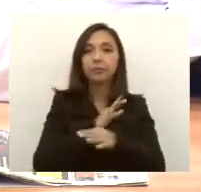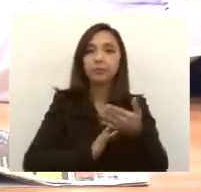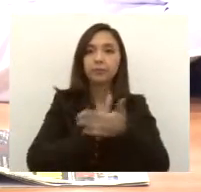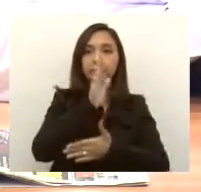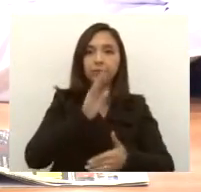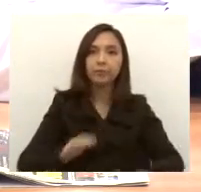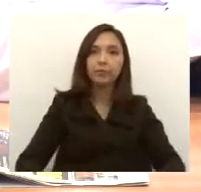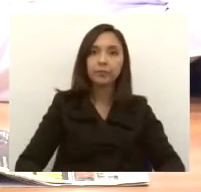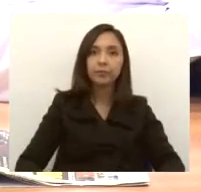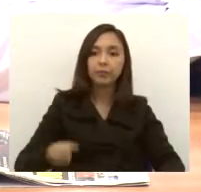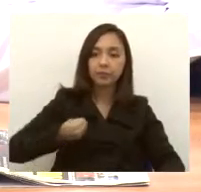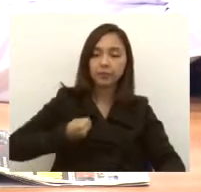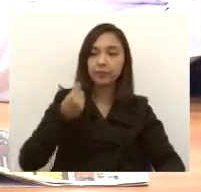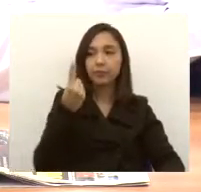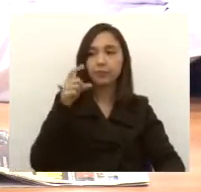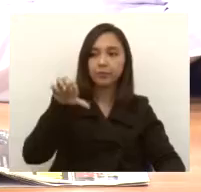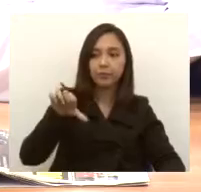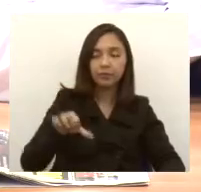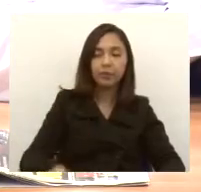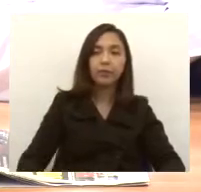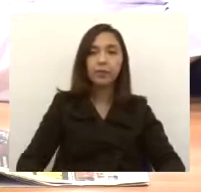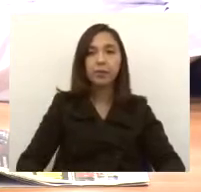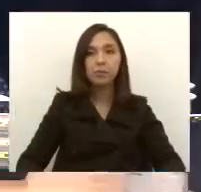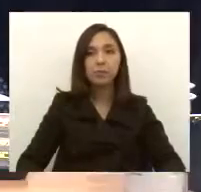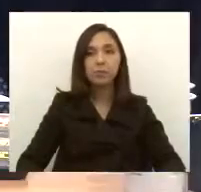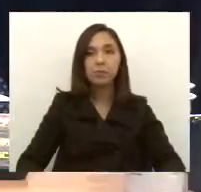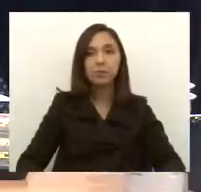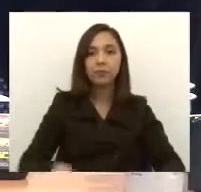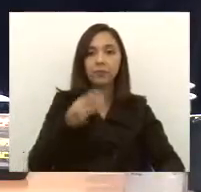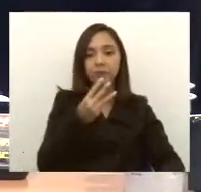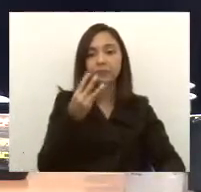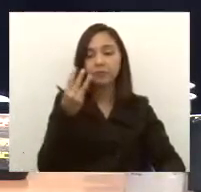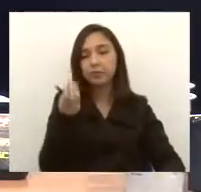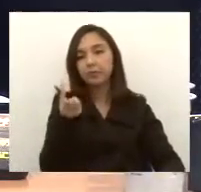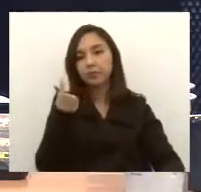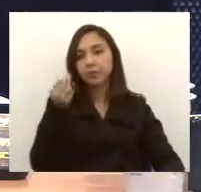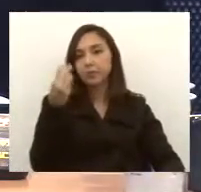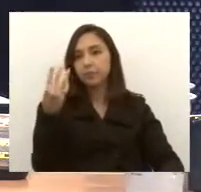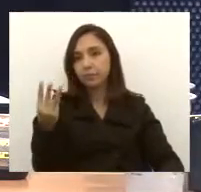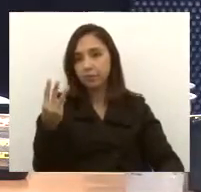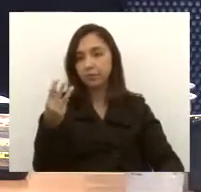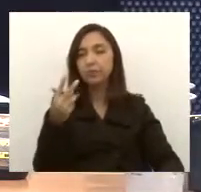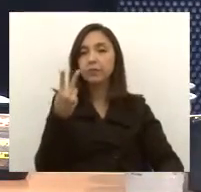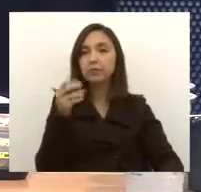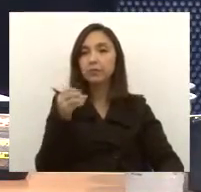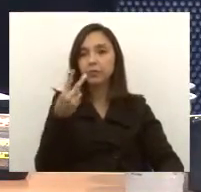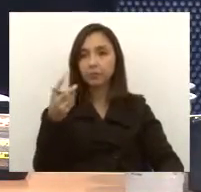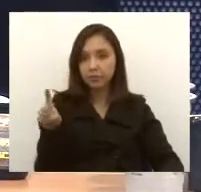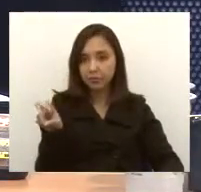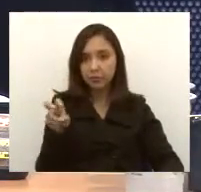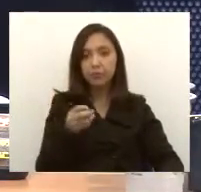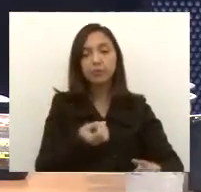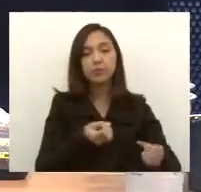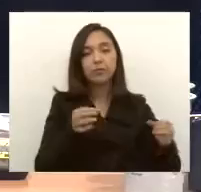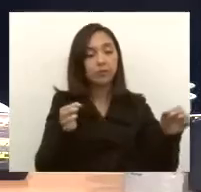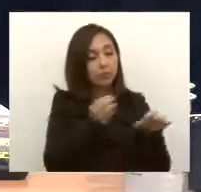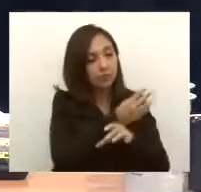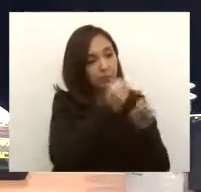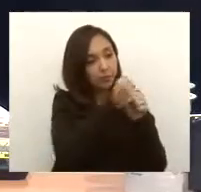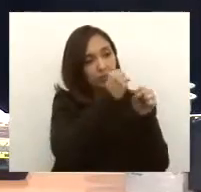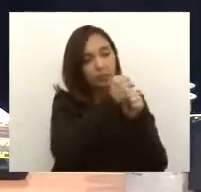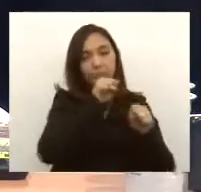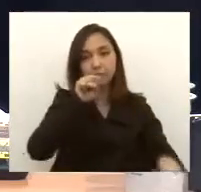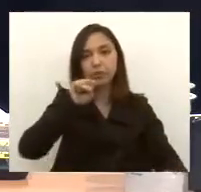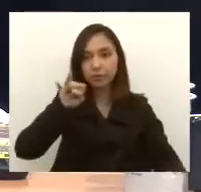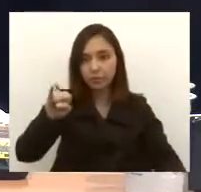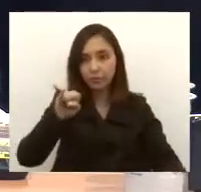aprovada em camisa. Item 19. Leitura, discussão e votação do requerimento 3.363 de 2015. Informações referentes à finalização da obra do SAI